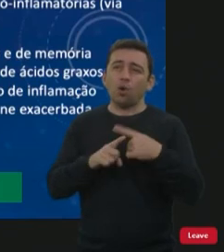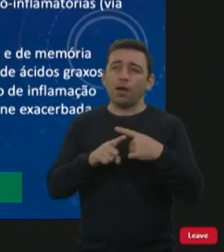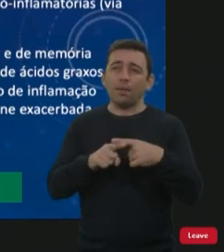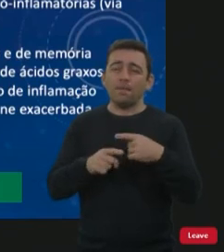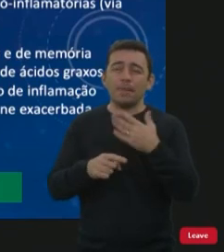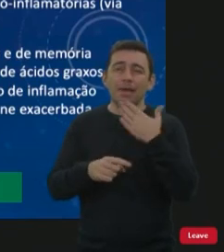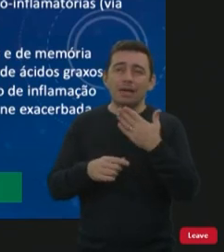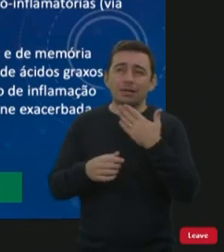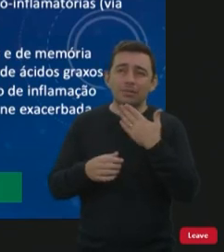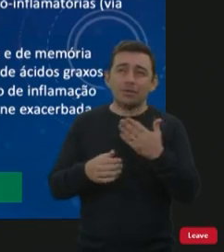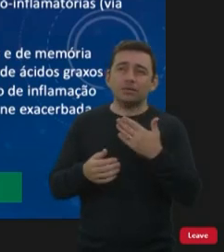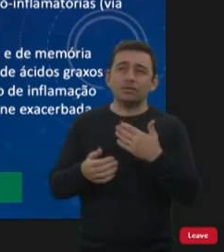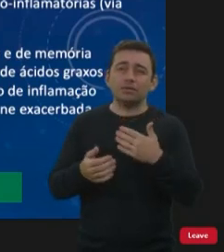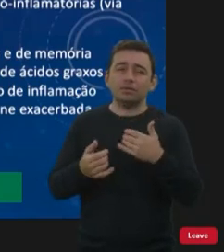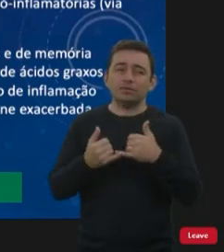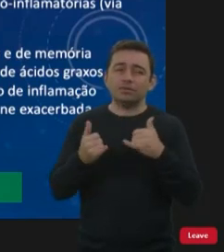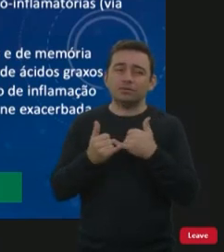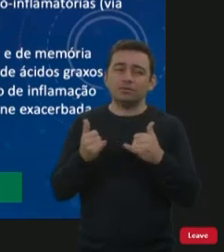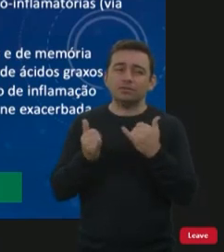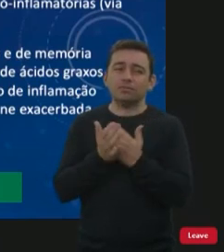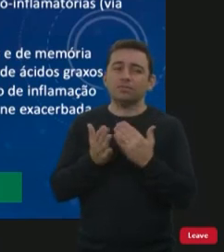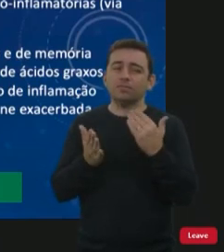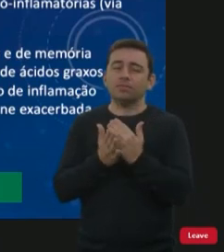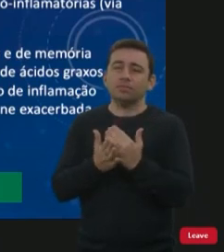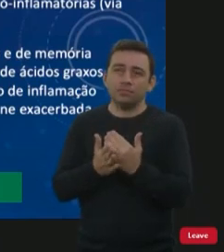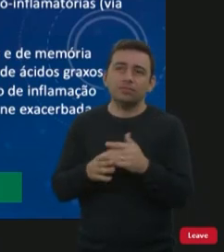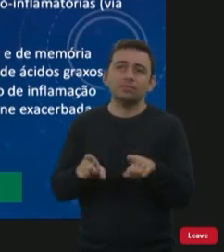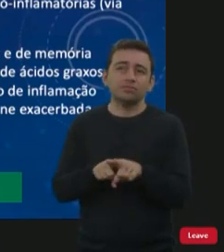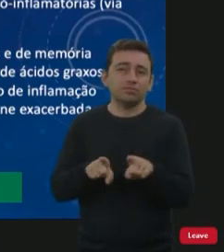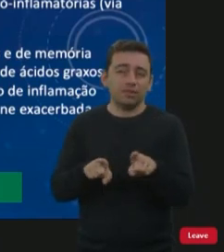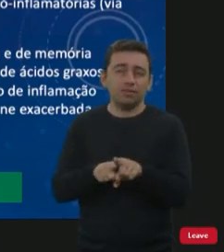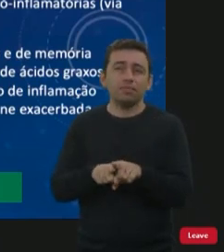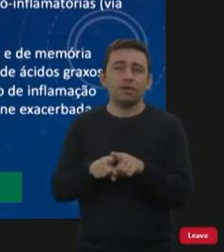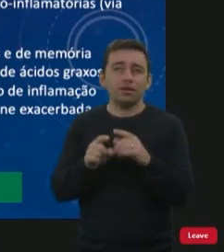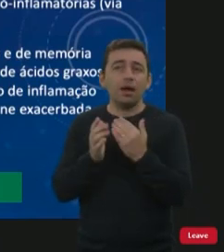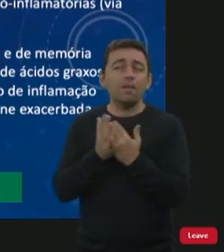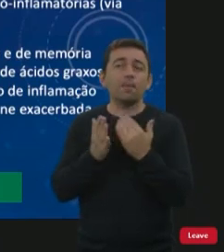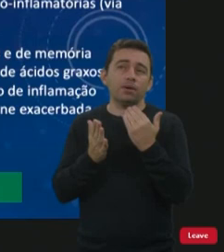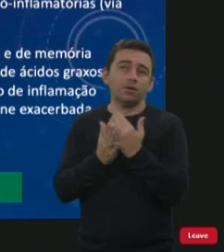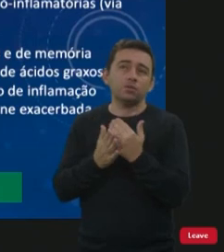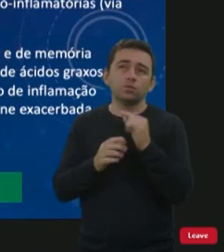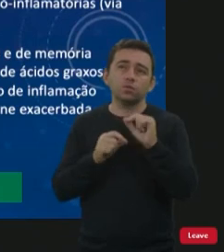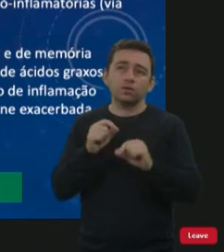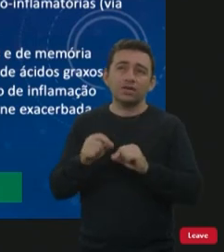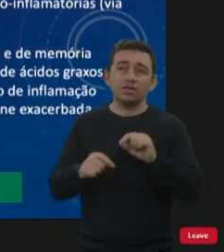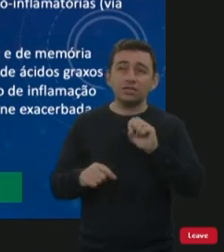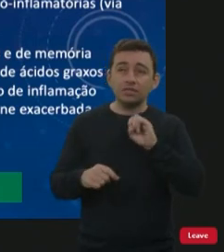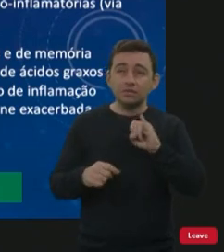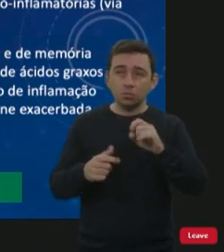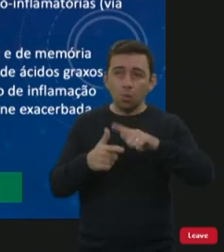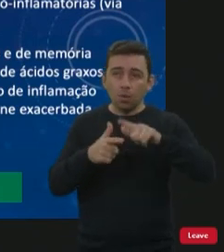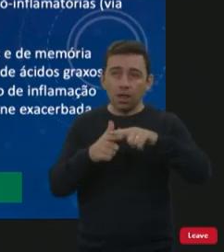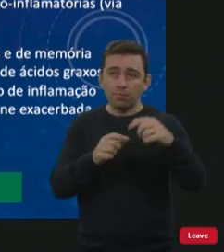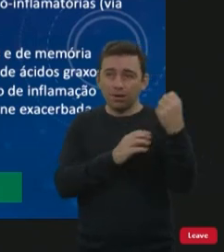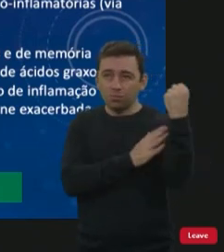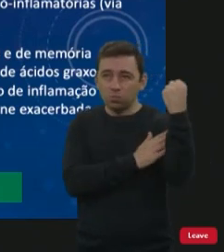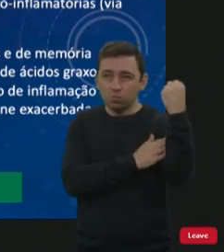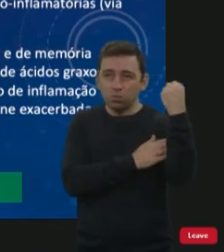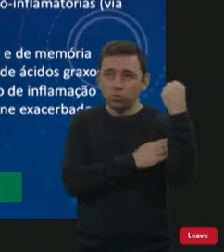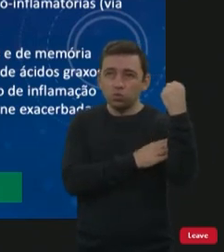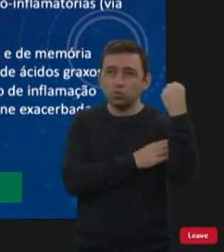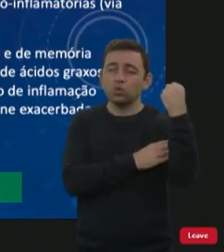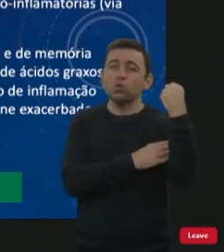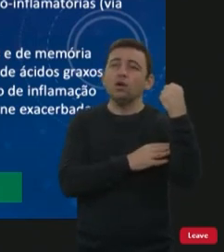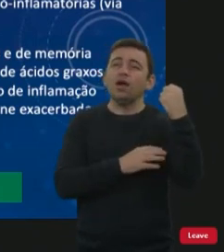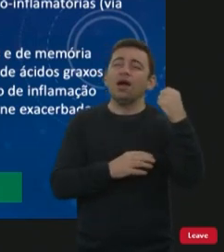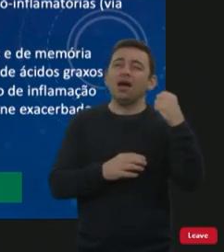para fazer a filtração, né? E além disso, quando a gente tem a lesão muscular na descompensação, os rins